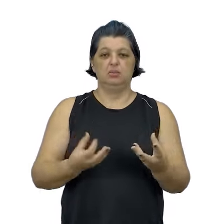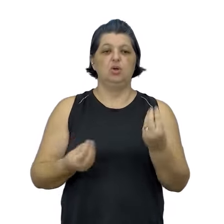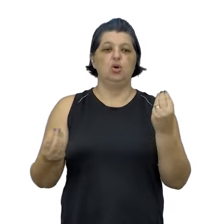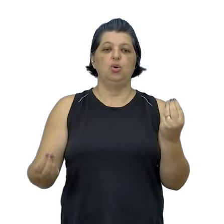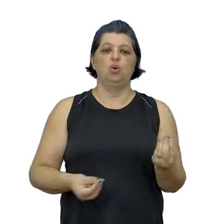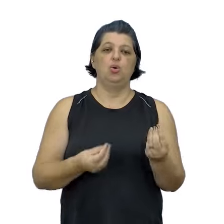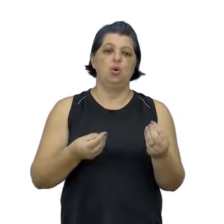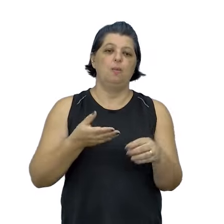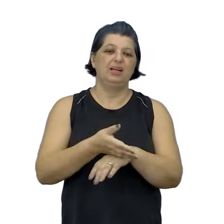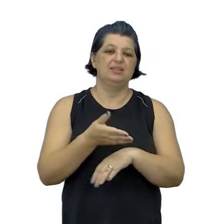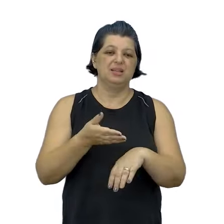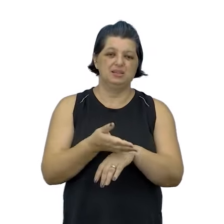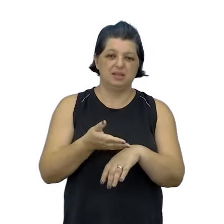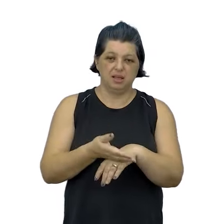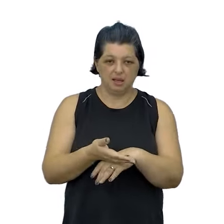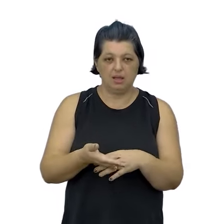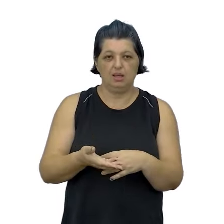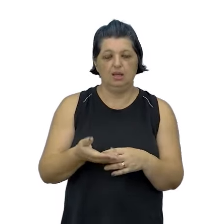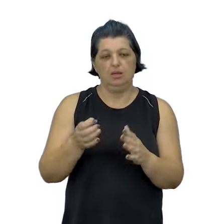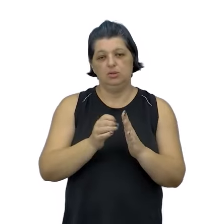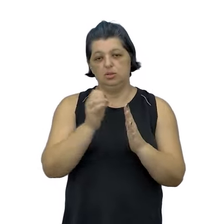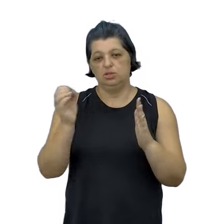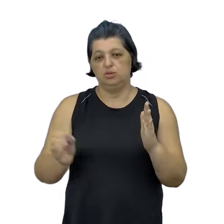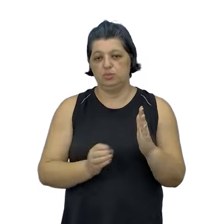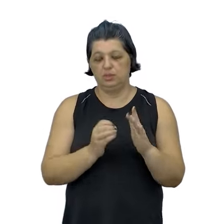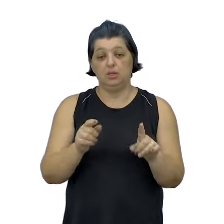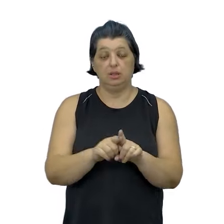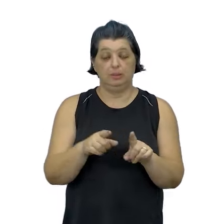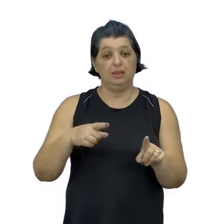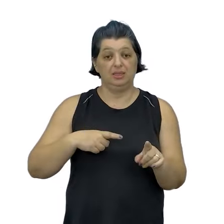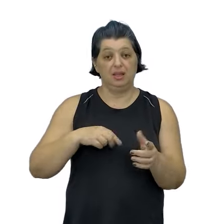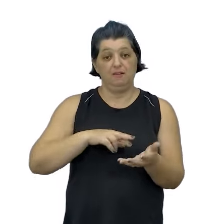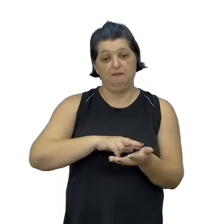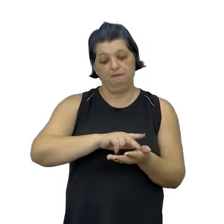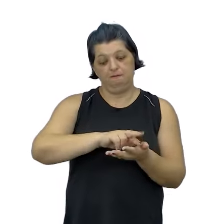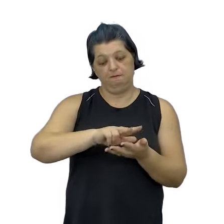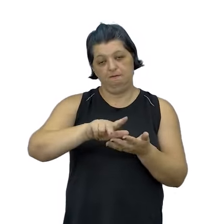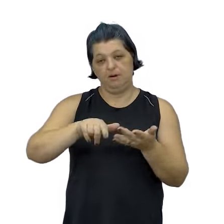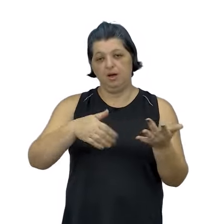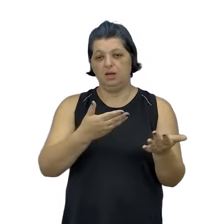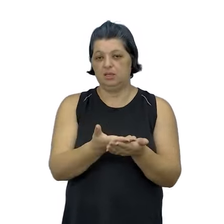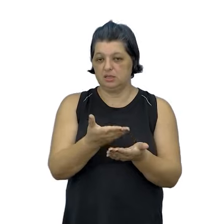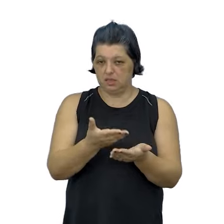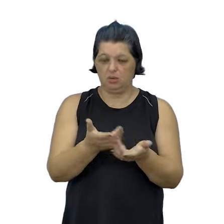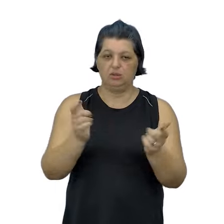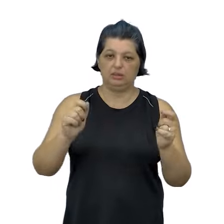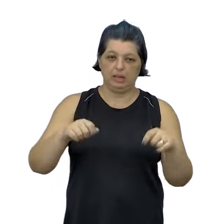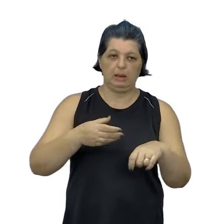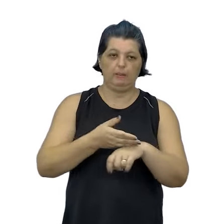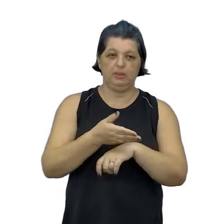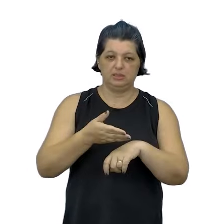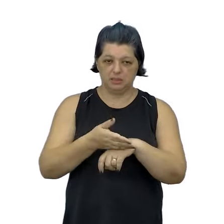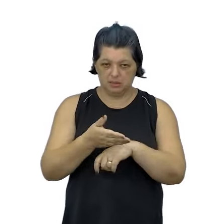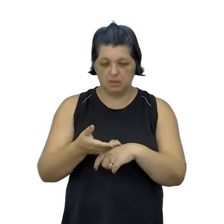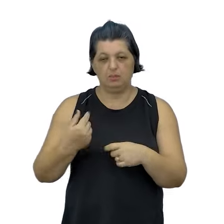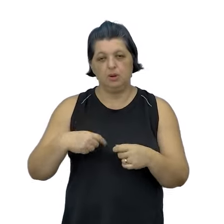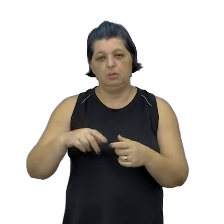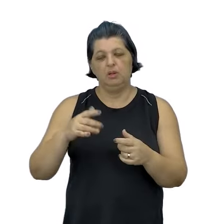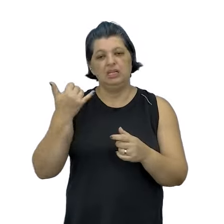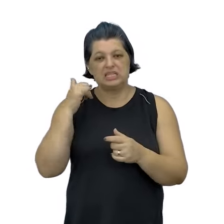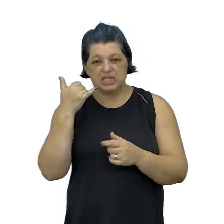acessar o centro de mídias, e além de eles acessarem, lá tem uma variedade de aulas, né, que podem ser acessadas tanto pelo celular